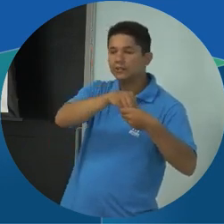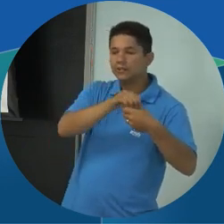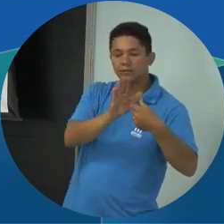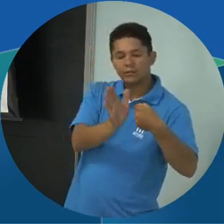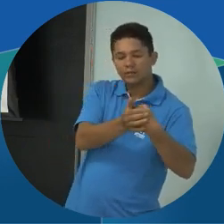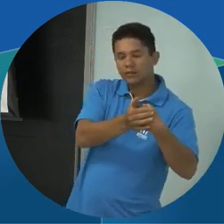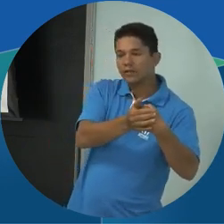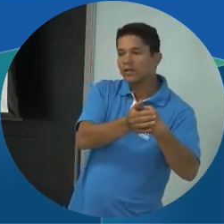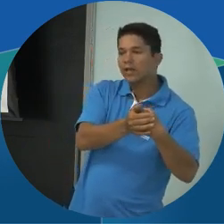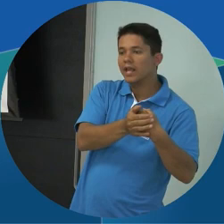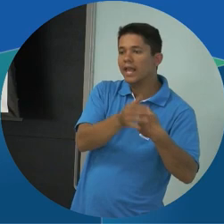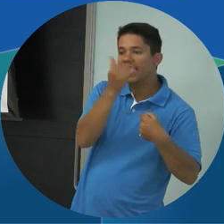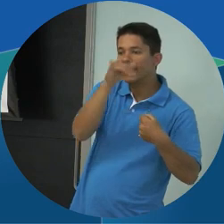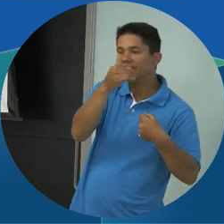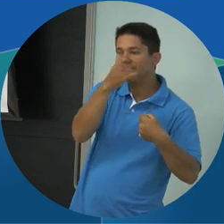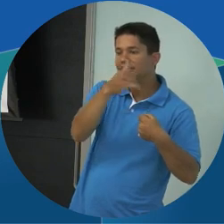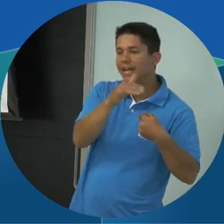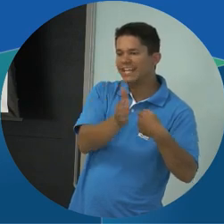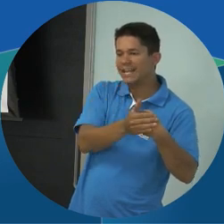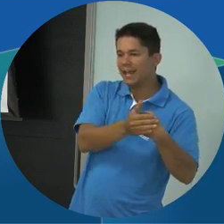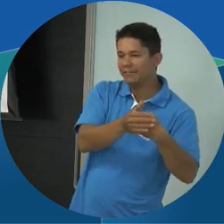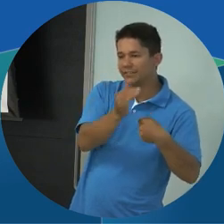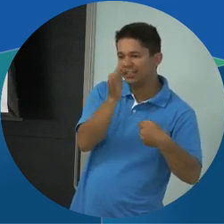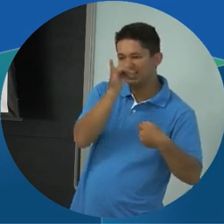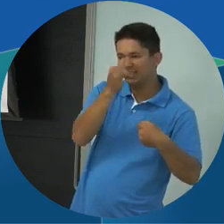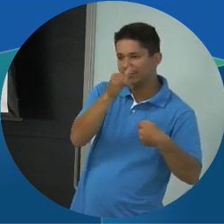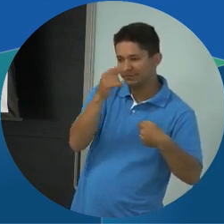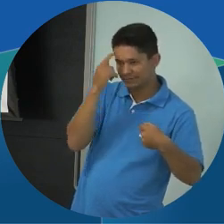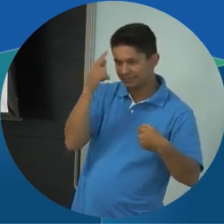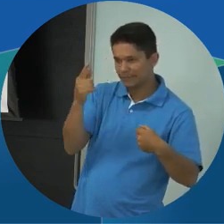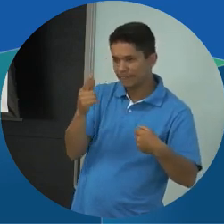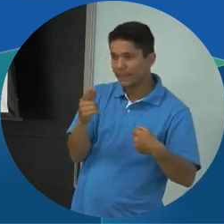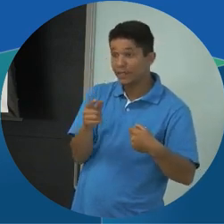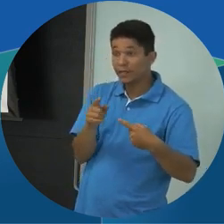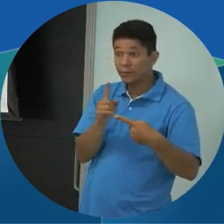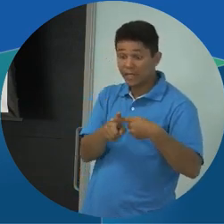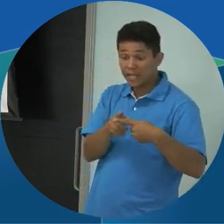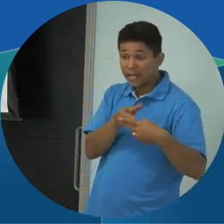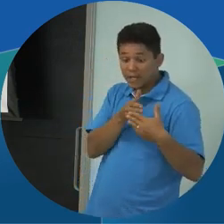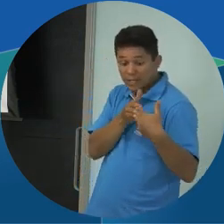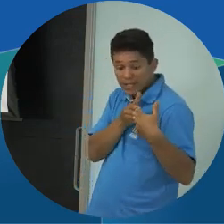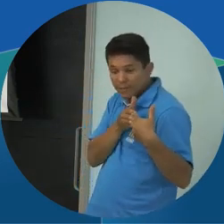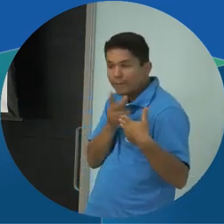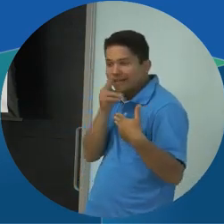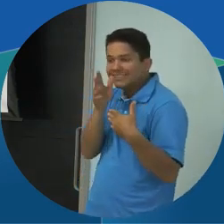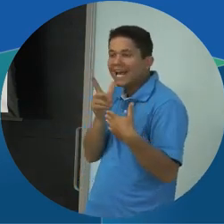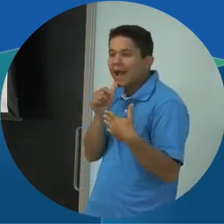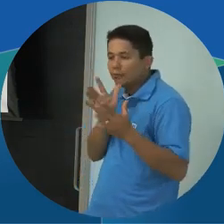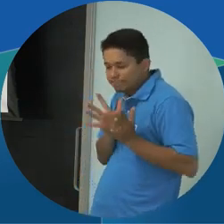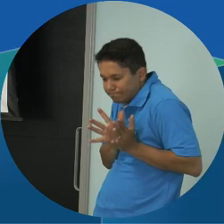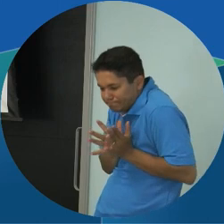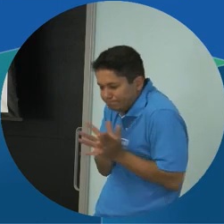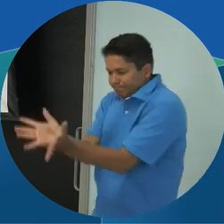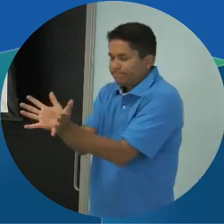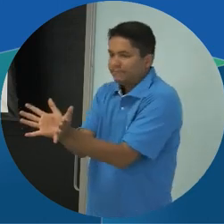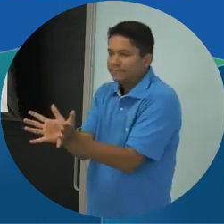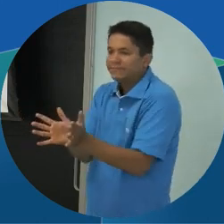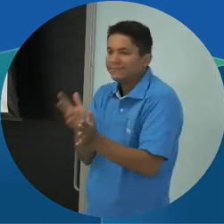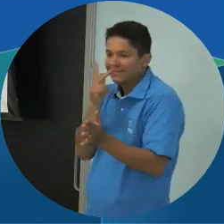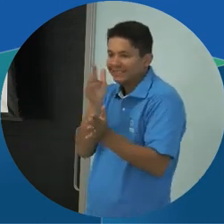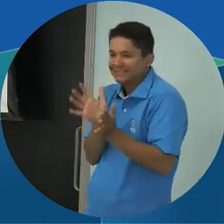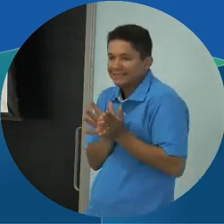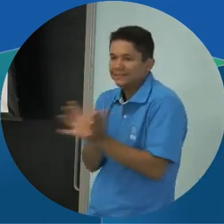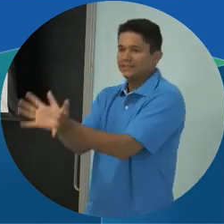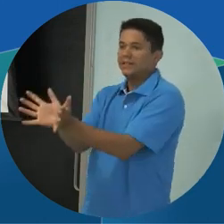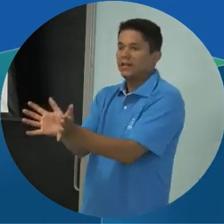para que ele consiga empurrar essa água para cá e que ele possa gerar essa força suficiente para